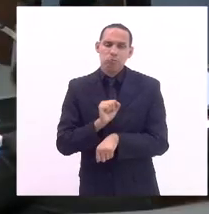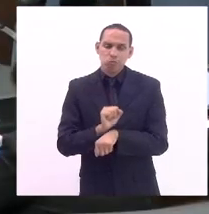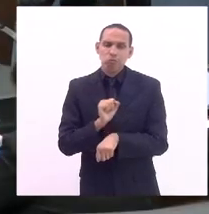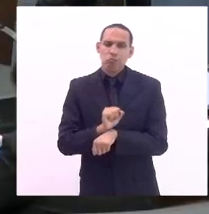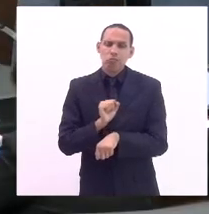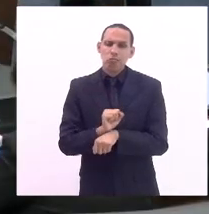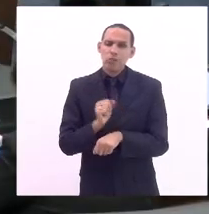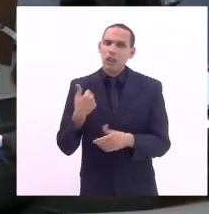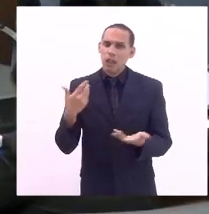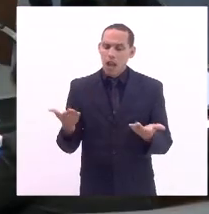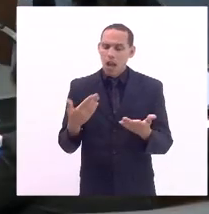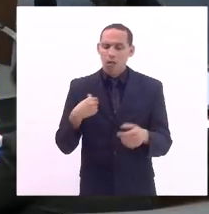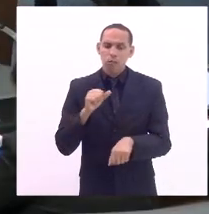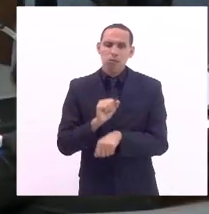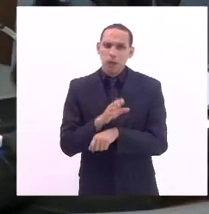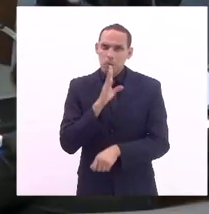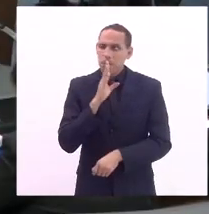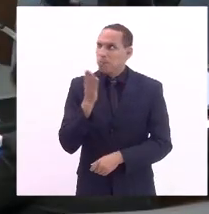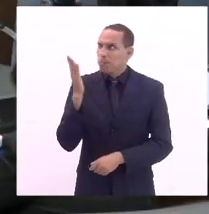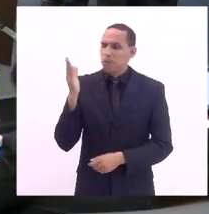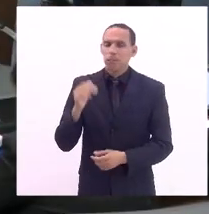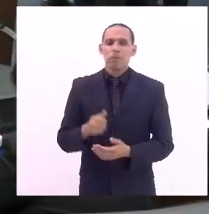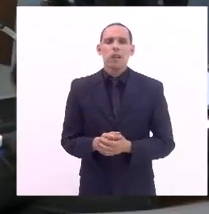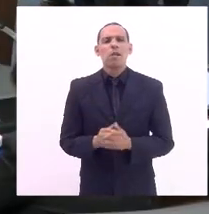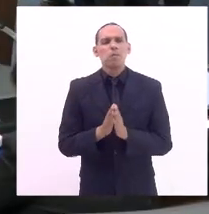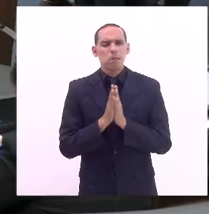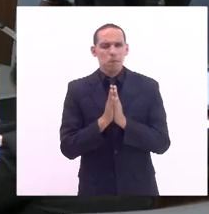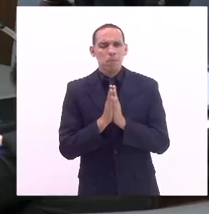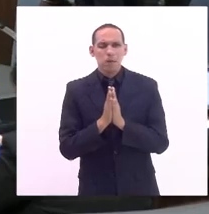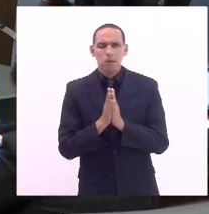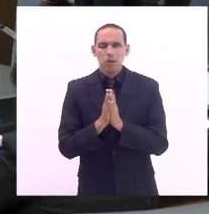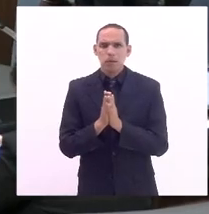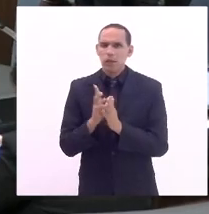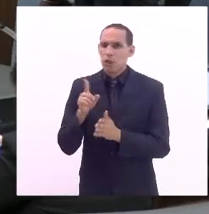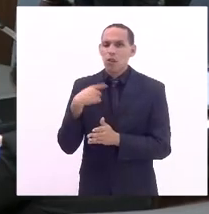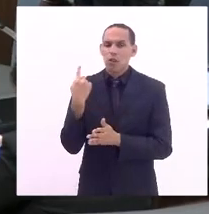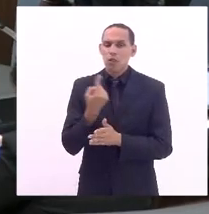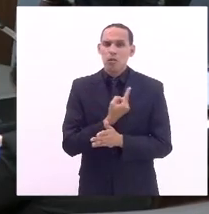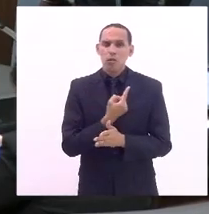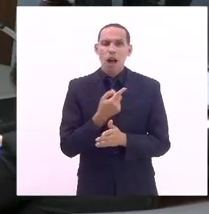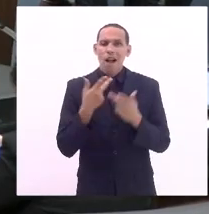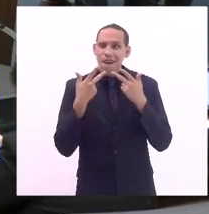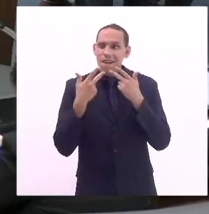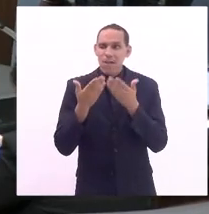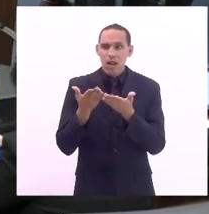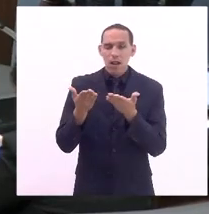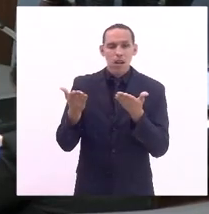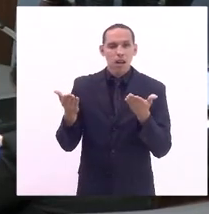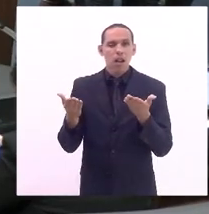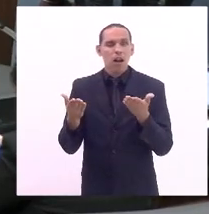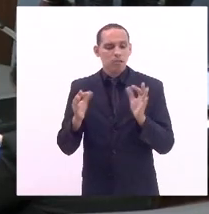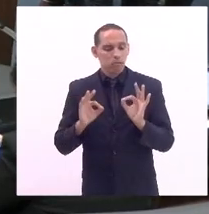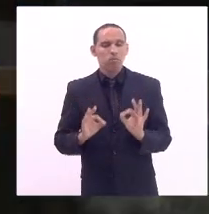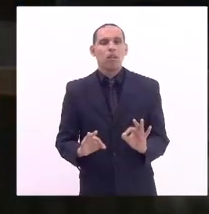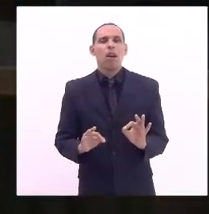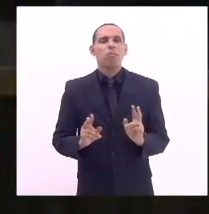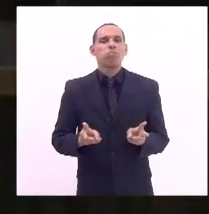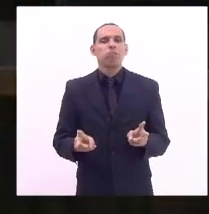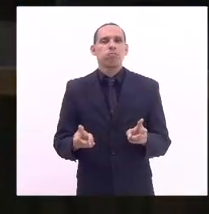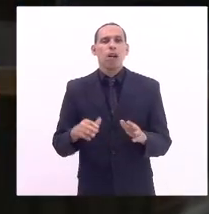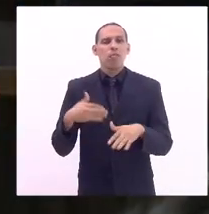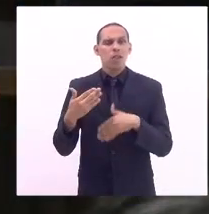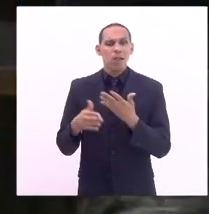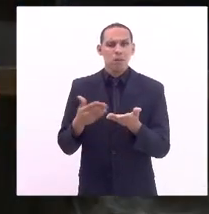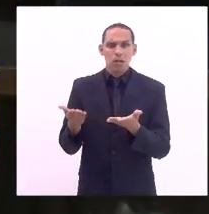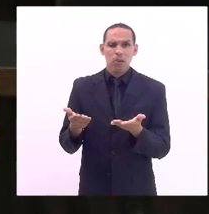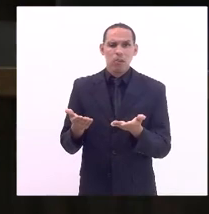eu paro de falar e fico aguardando. Estou aguardando o silêncio. Por gentileza, a gente precisa garantir a fala do deputado. Depois da